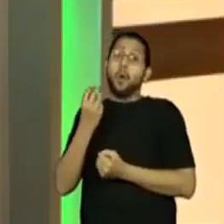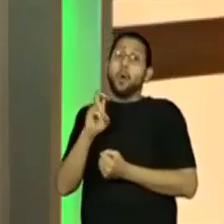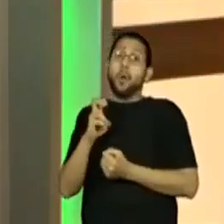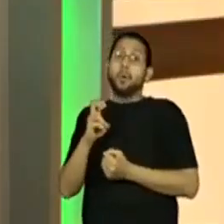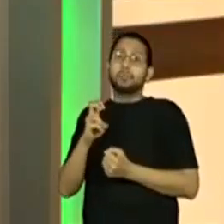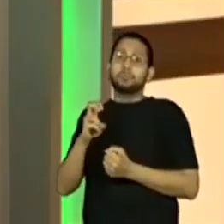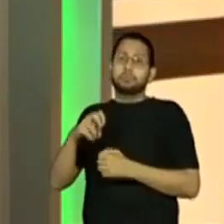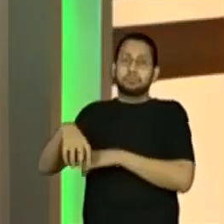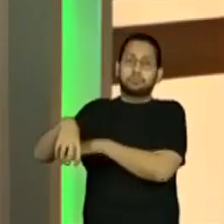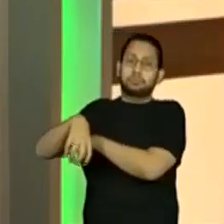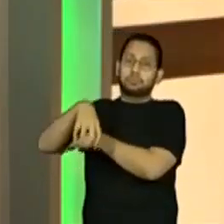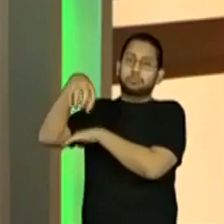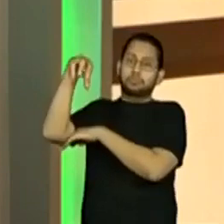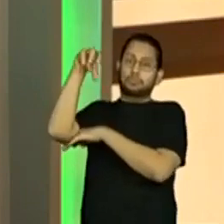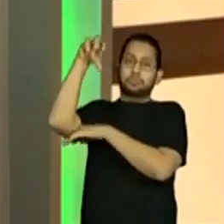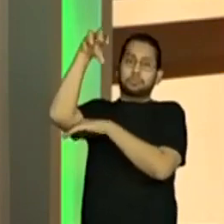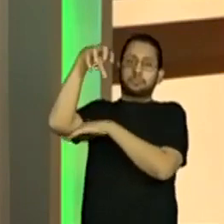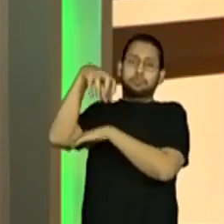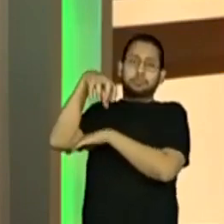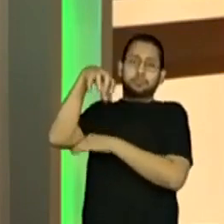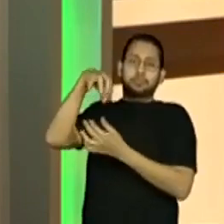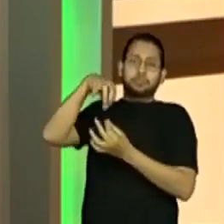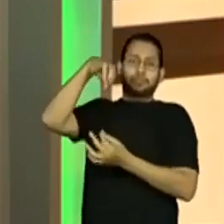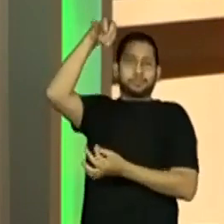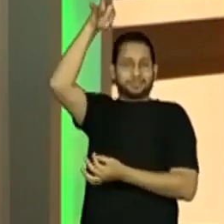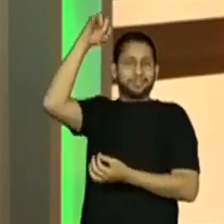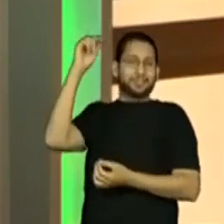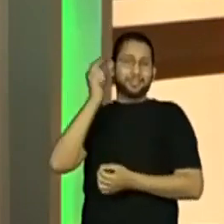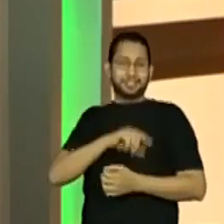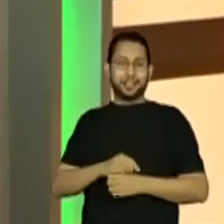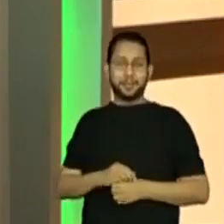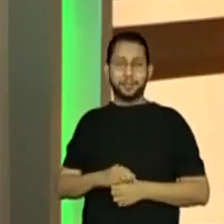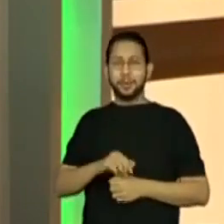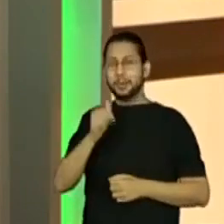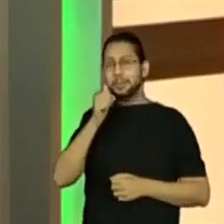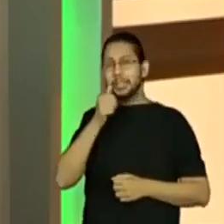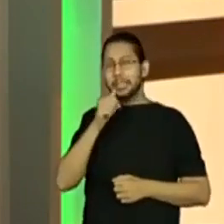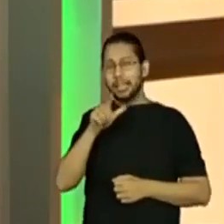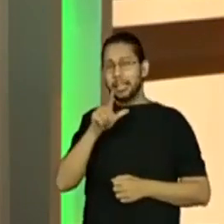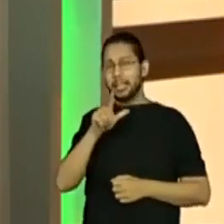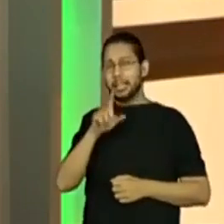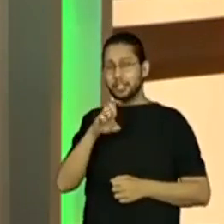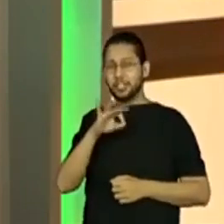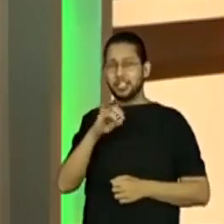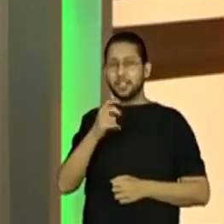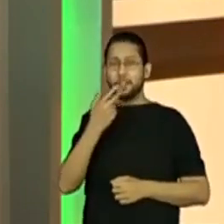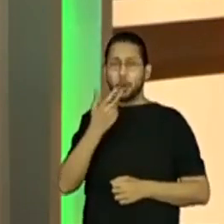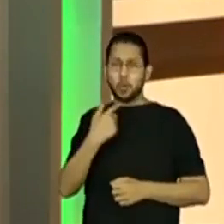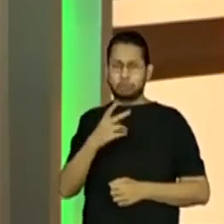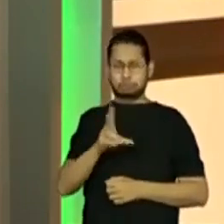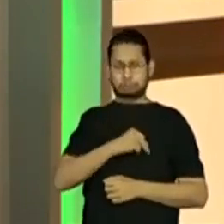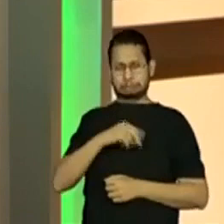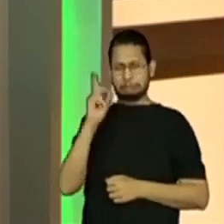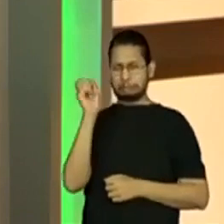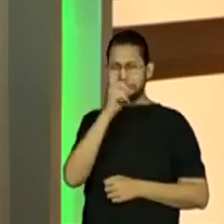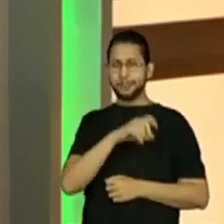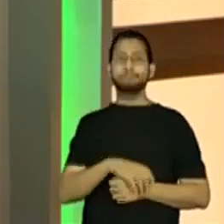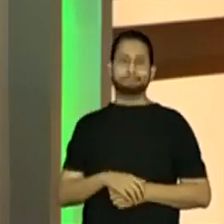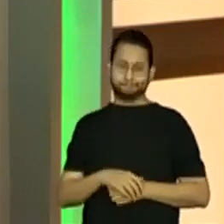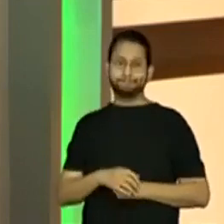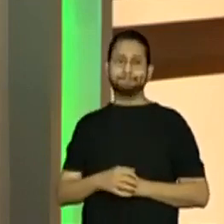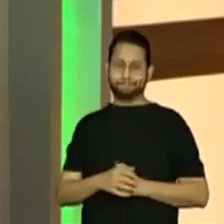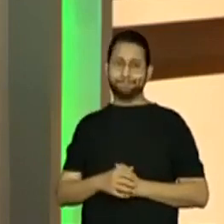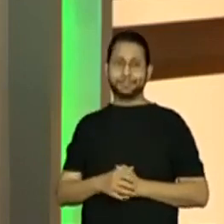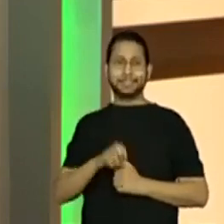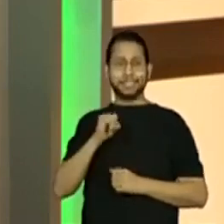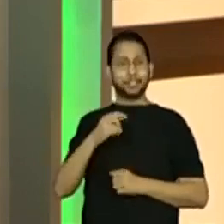né? Pro, Hum, a Letícia falou, nossa, que difícil. E é verdade, é bem difícil, né? Quando a